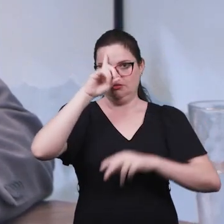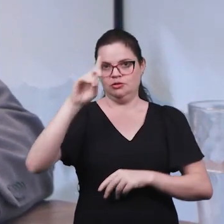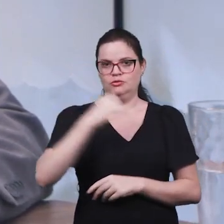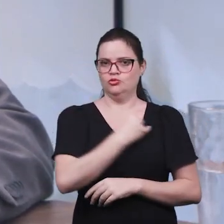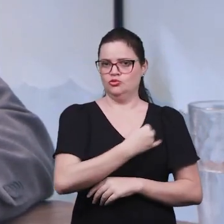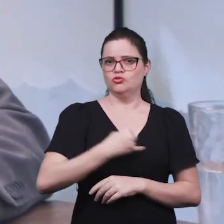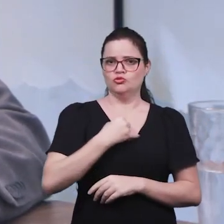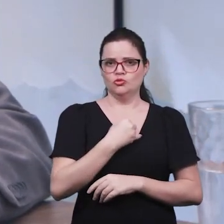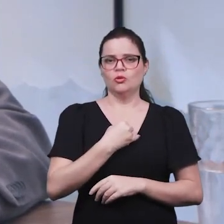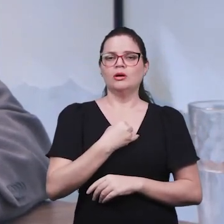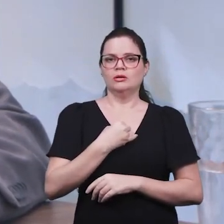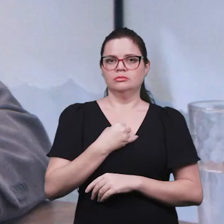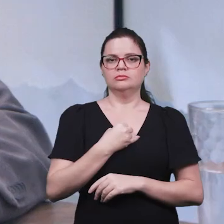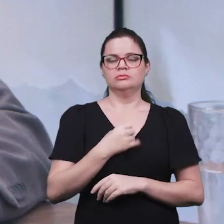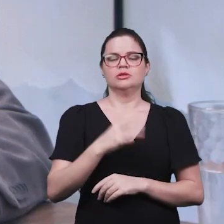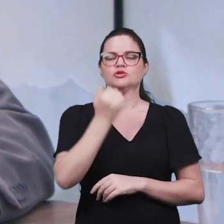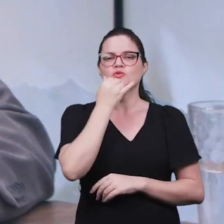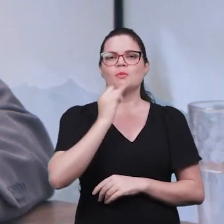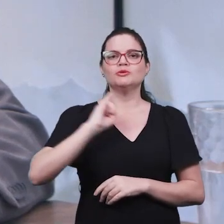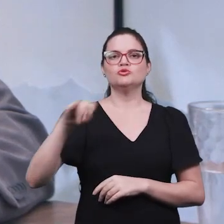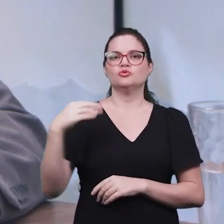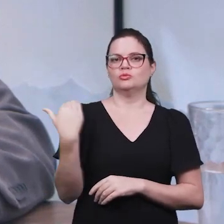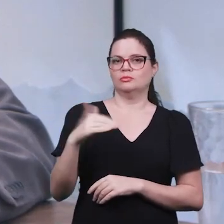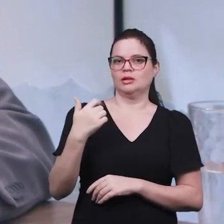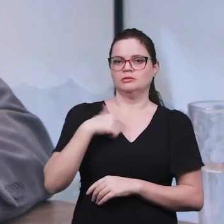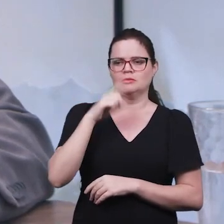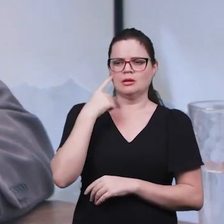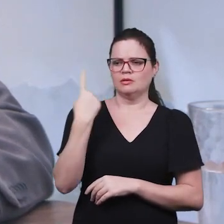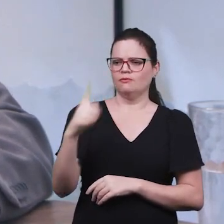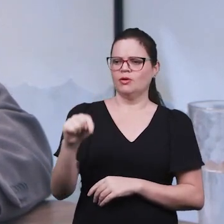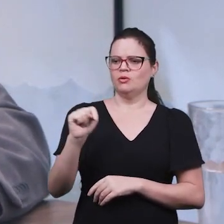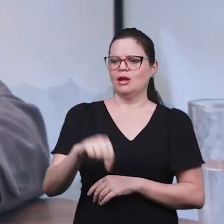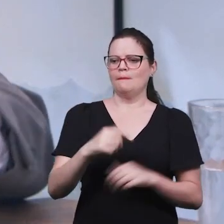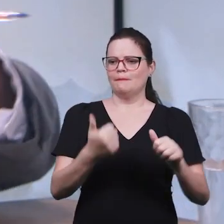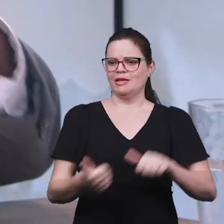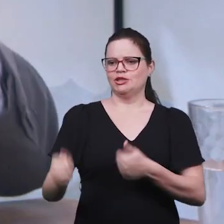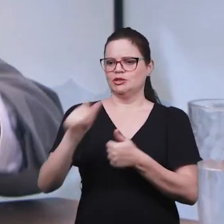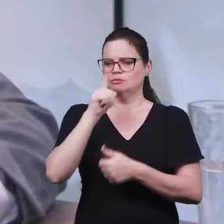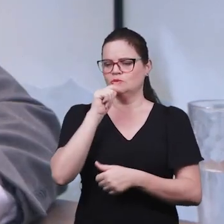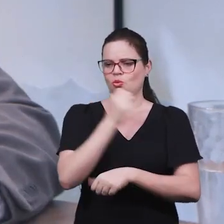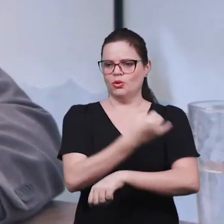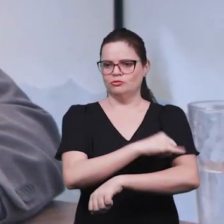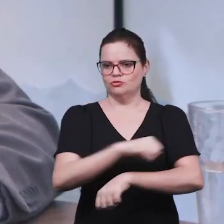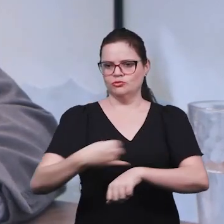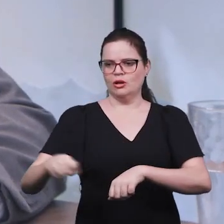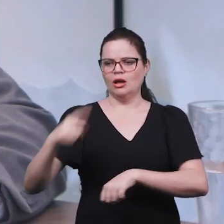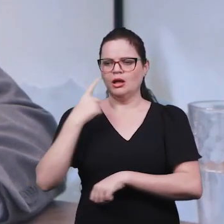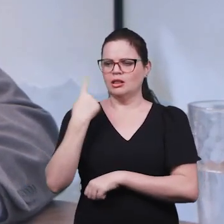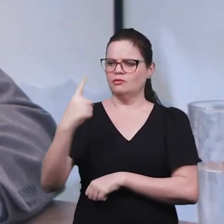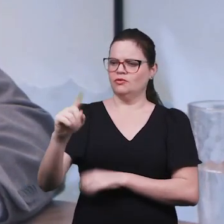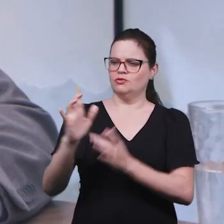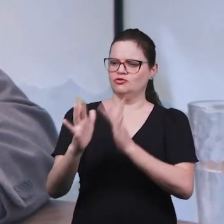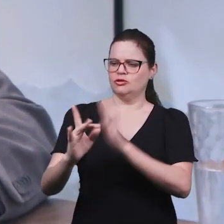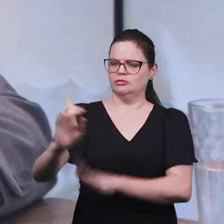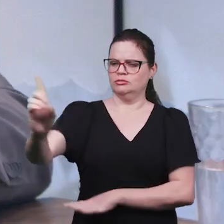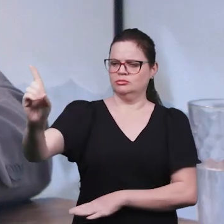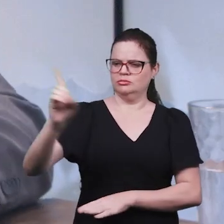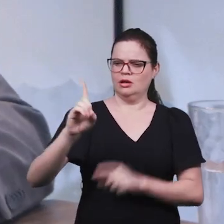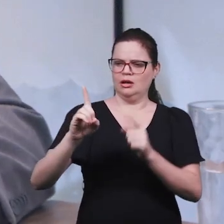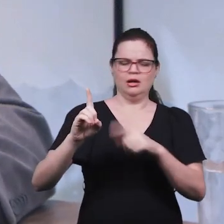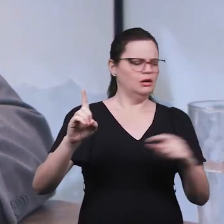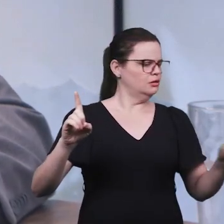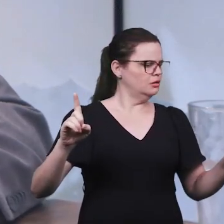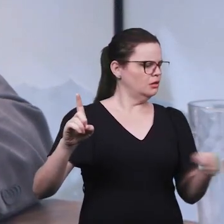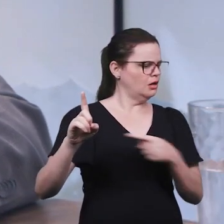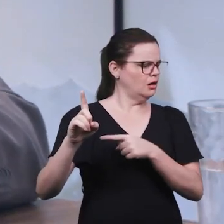João mesmo disse quando ele estava batizando no Rio Jordão. Ele viu o Senhor Jesus vindo de encontro a ele e ele, por